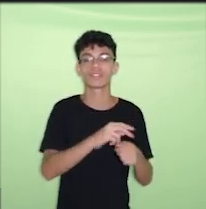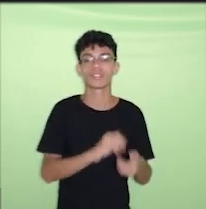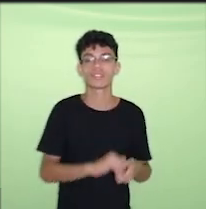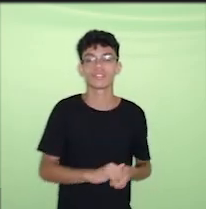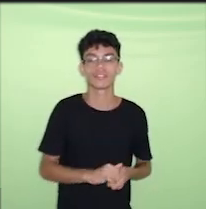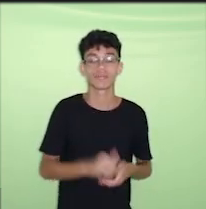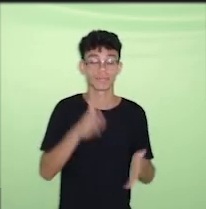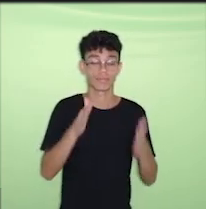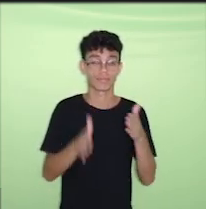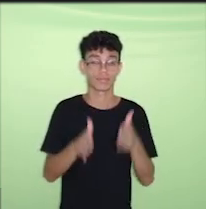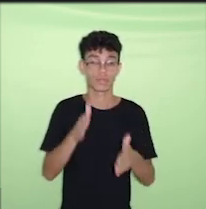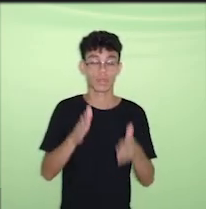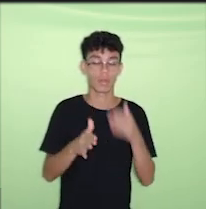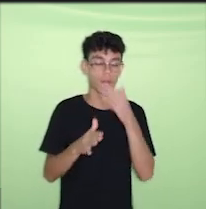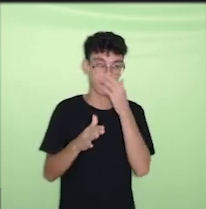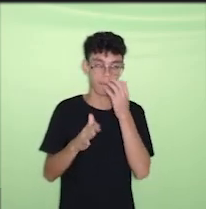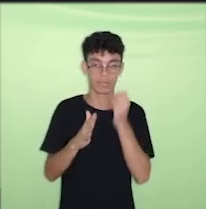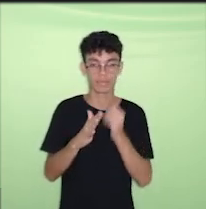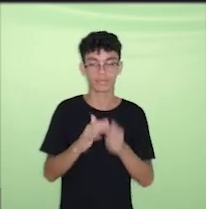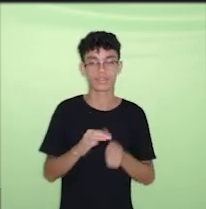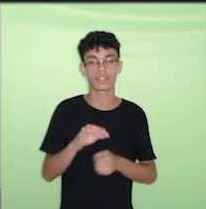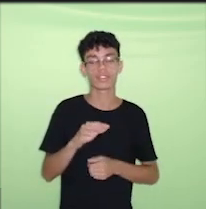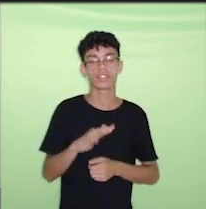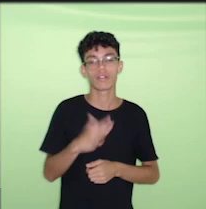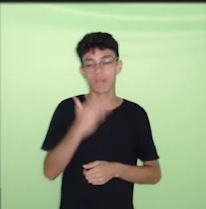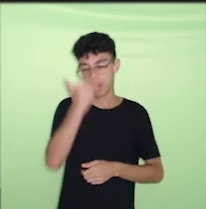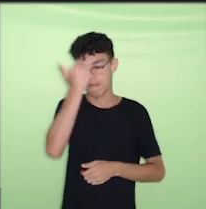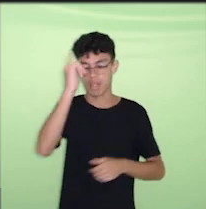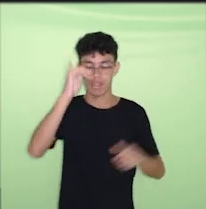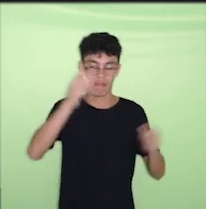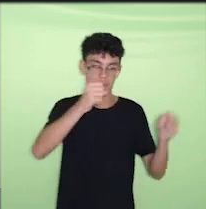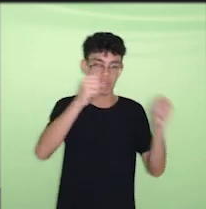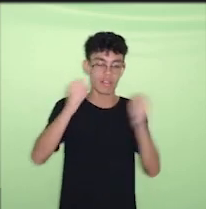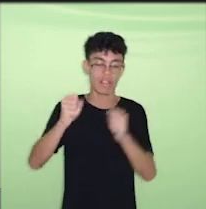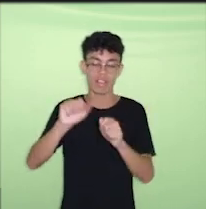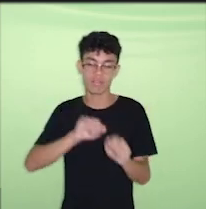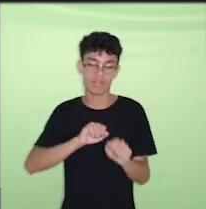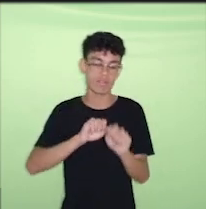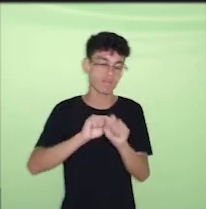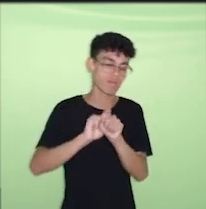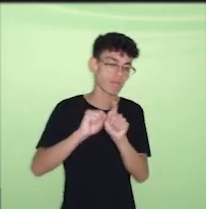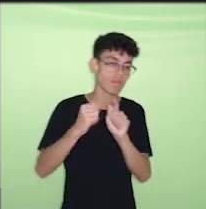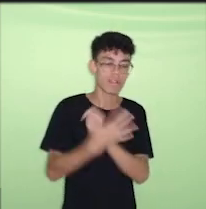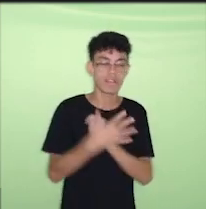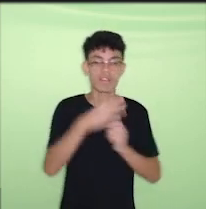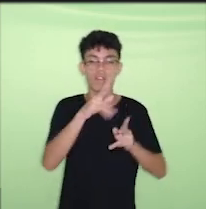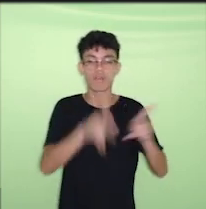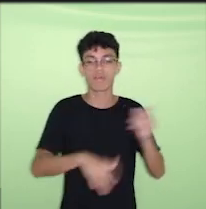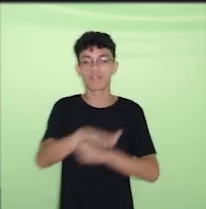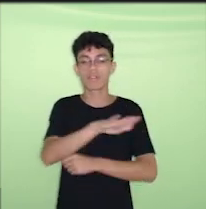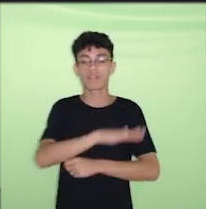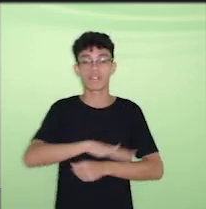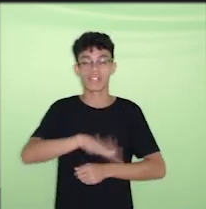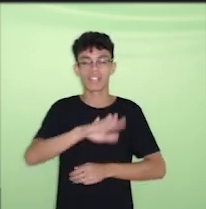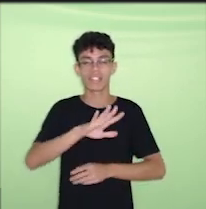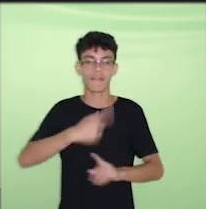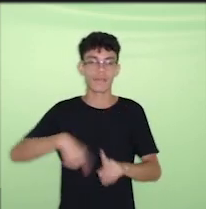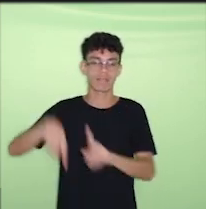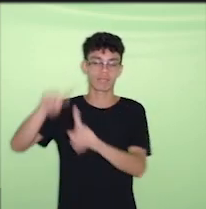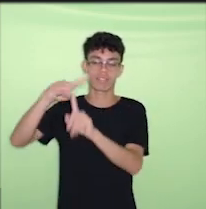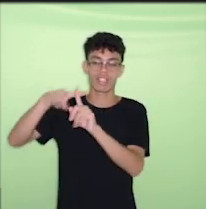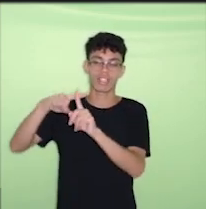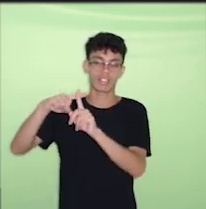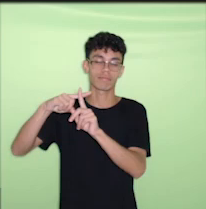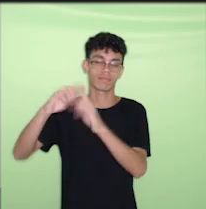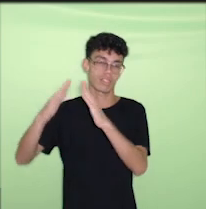momento, com a violência das estruturas de poder sobre a humanidade, de forma geral, na forma como ela coloca isso dentro da igreja,